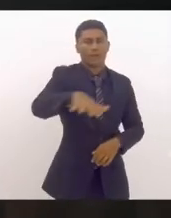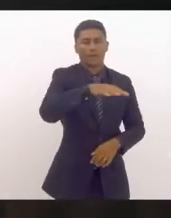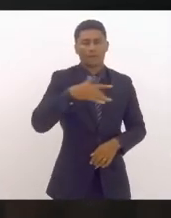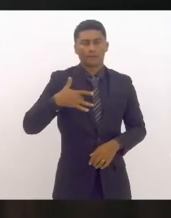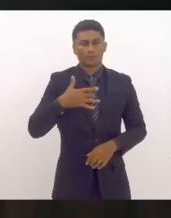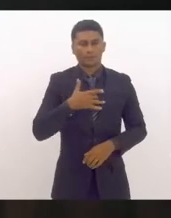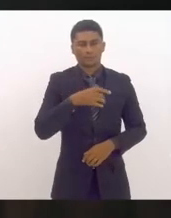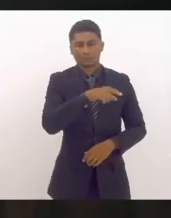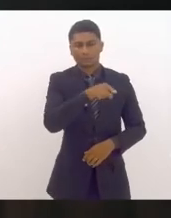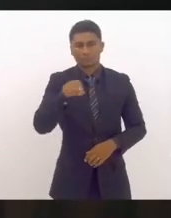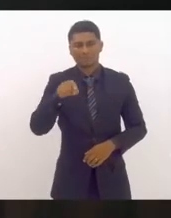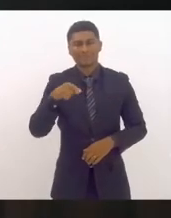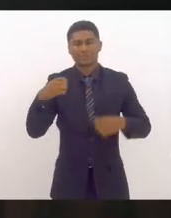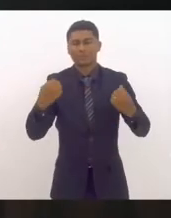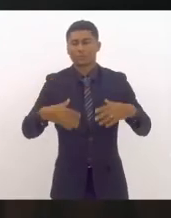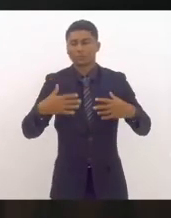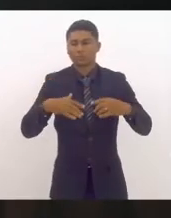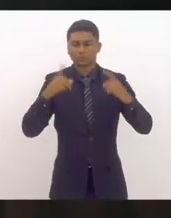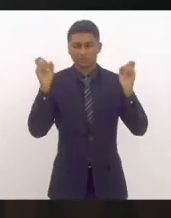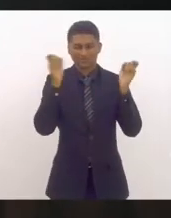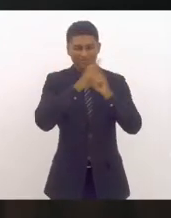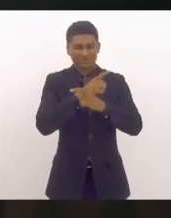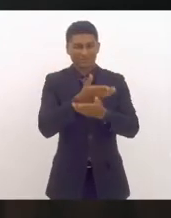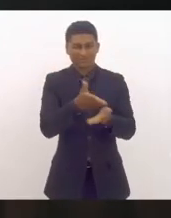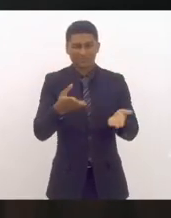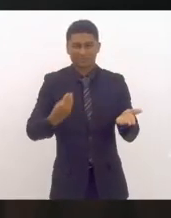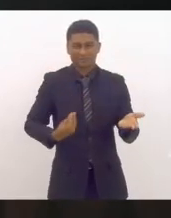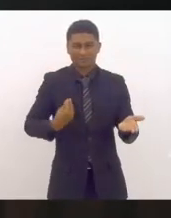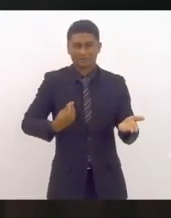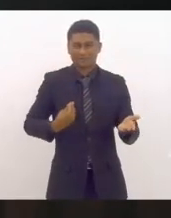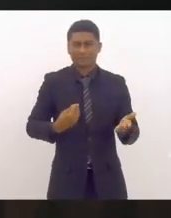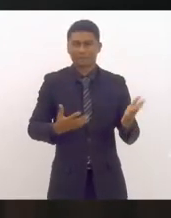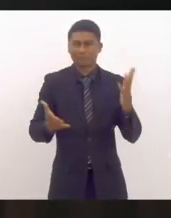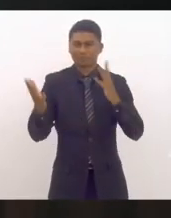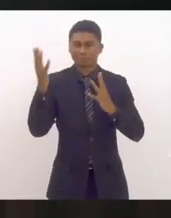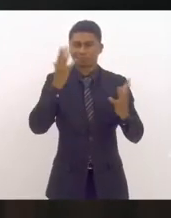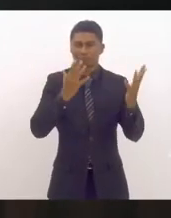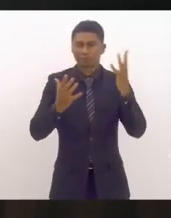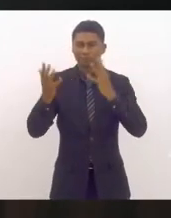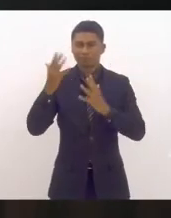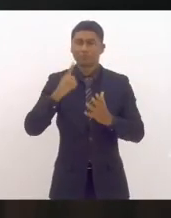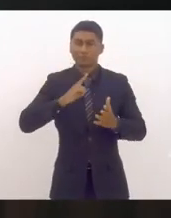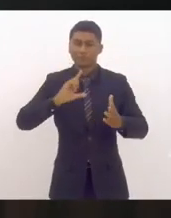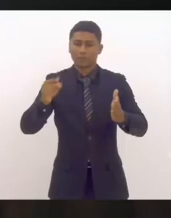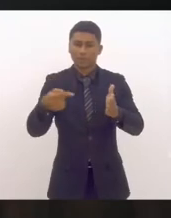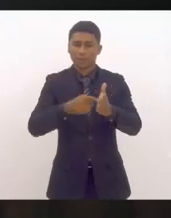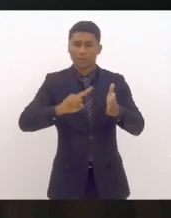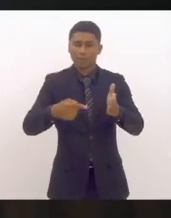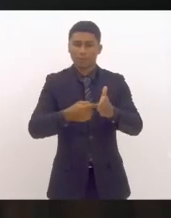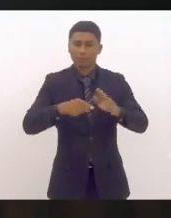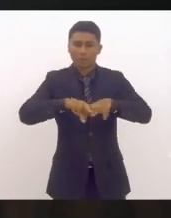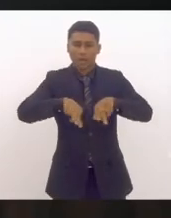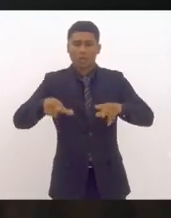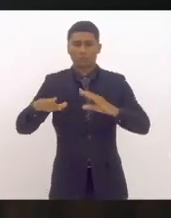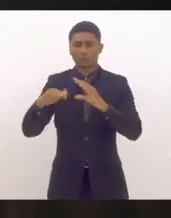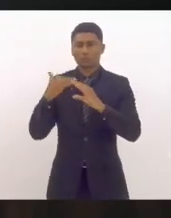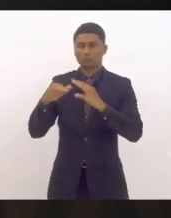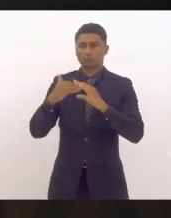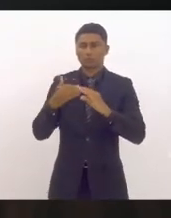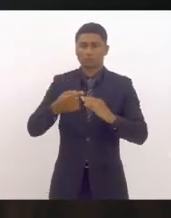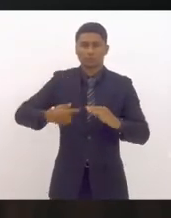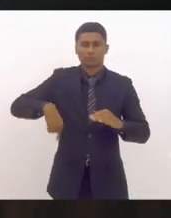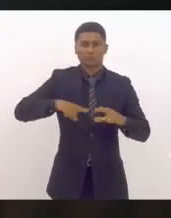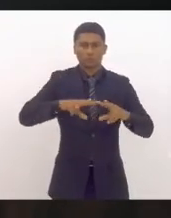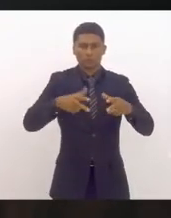enfrentado situações extremamente desfavoráveis nesse sentido. São diversas denúncias que recebemos na nossa